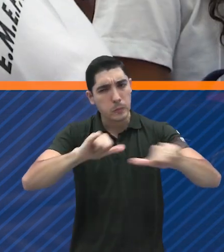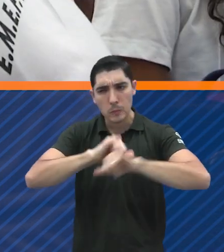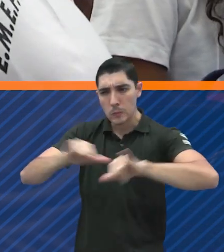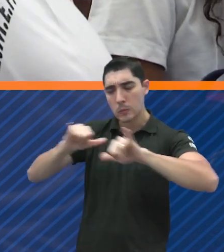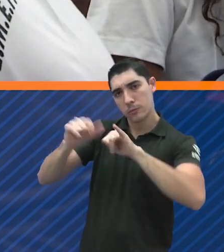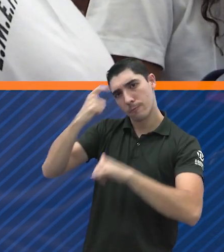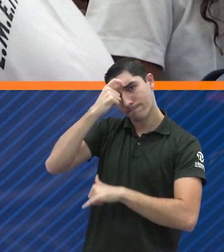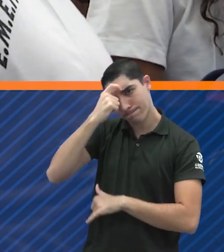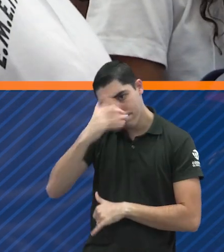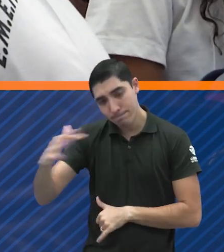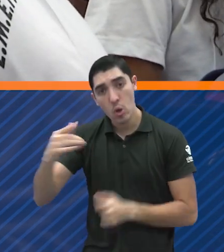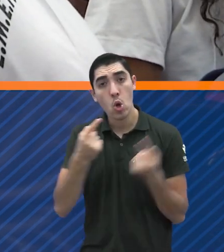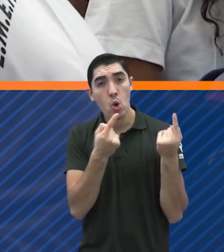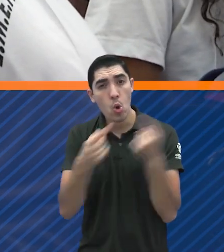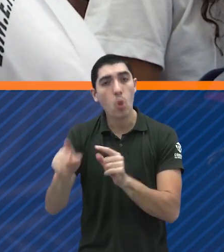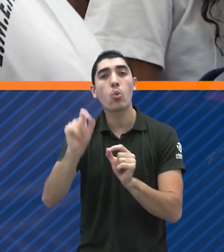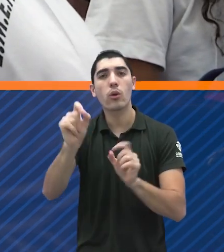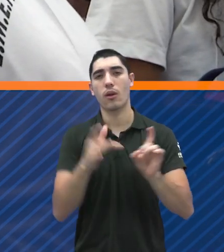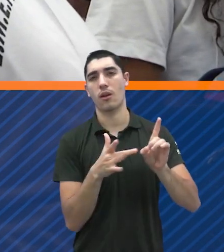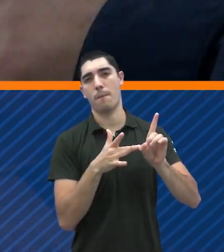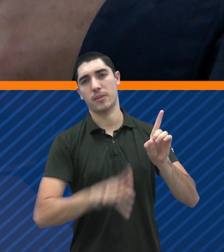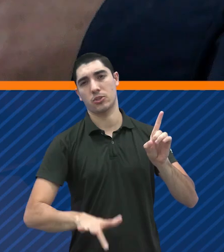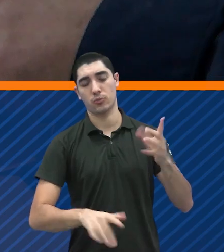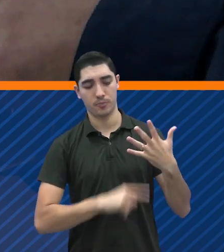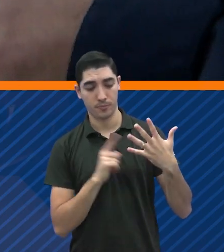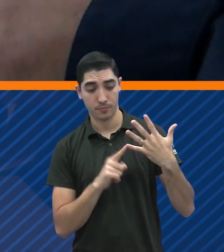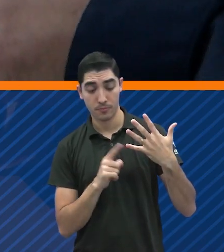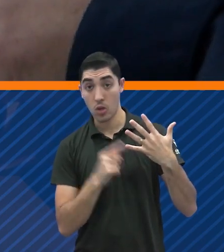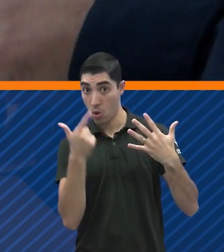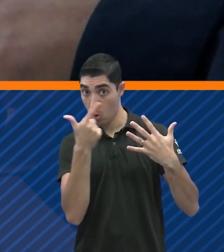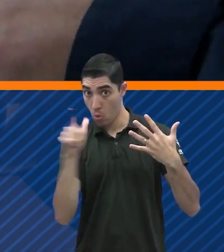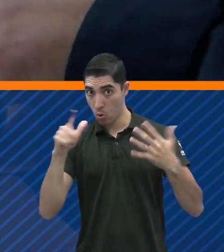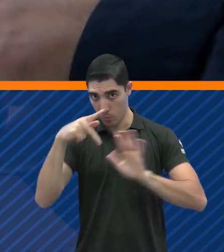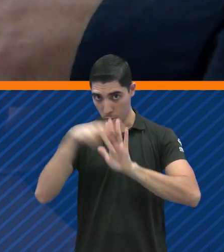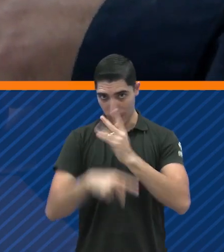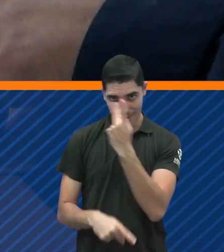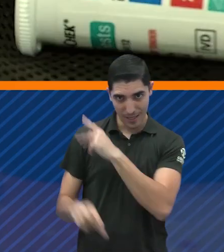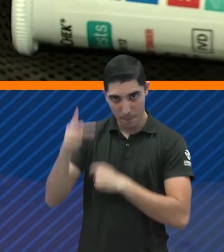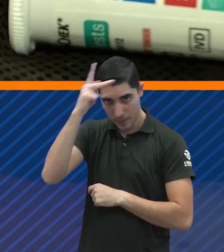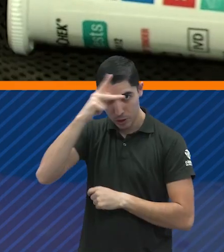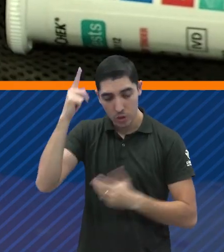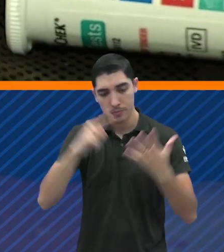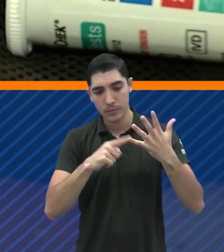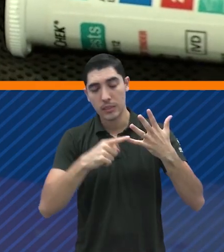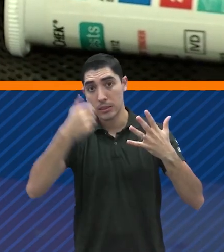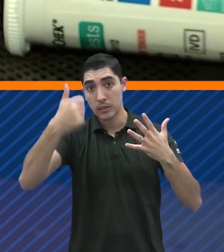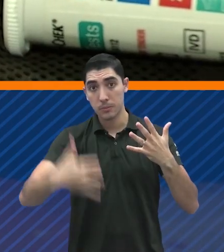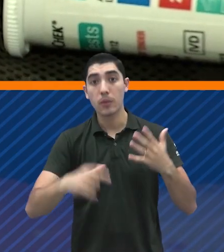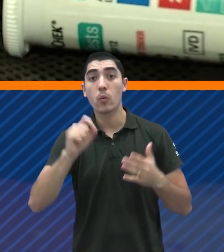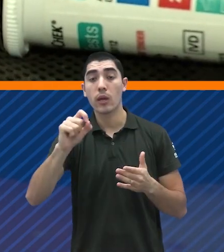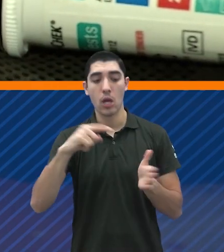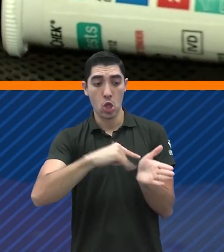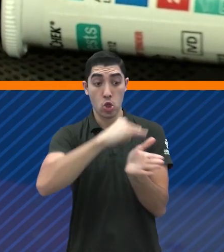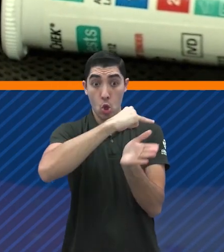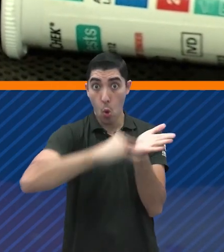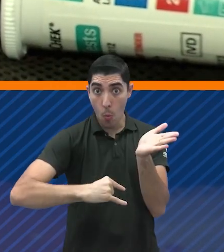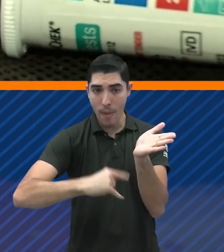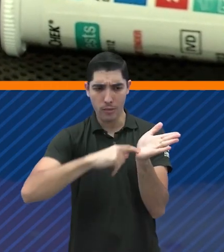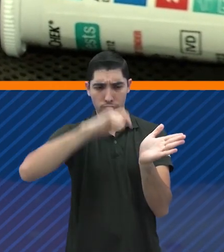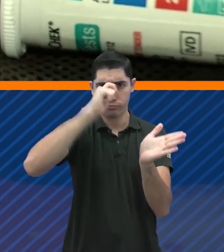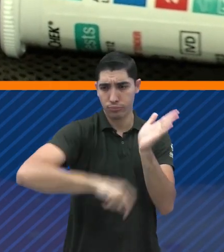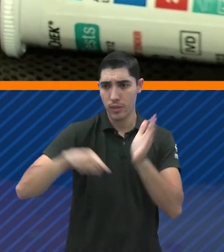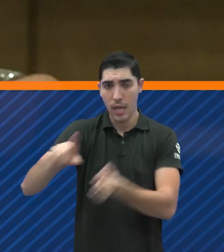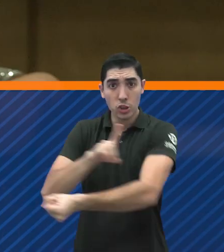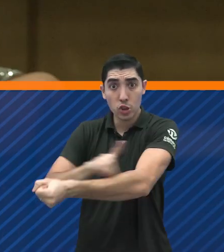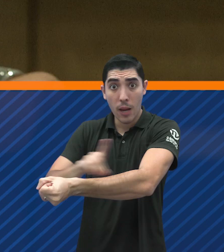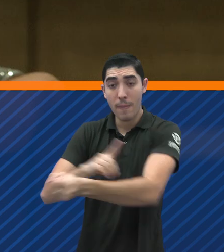de conscientização e combate ao capacitismo. O segundo projeto do parlamentar propõe que o laudo que atesta a diabetes mellitus